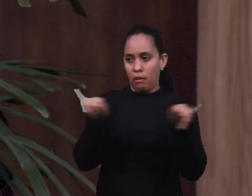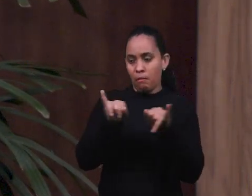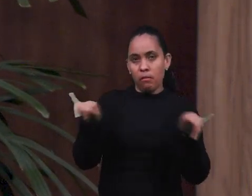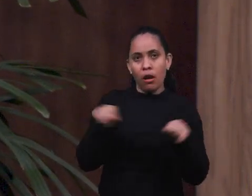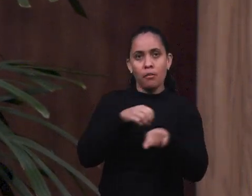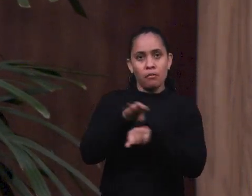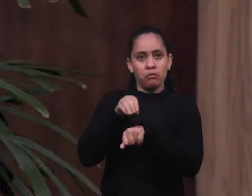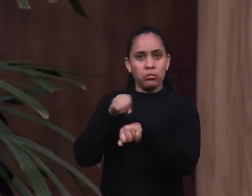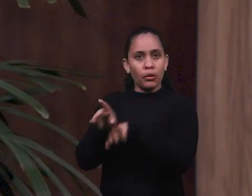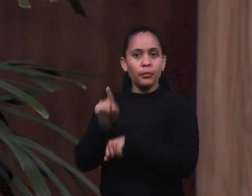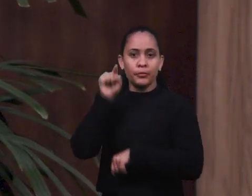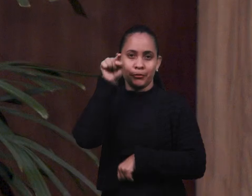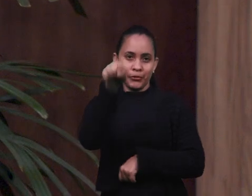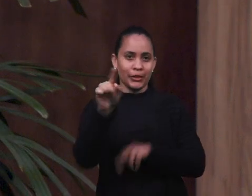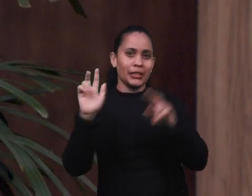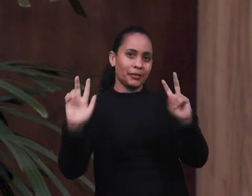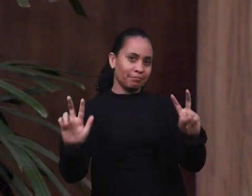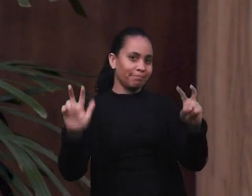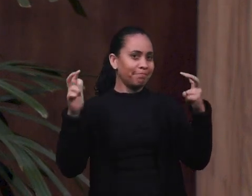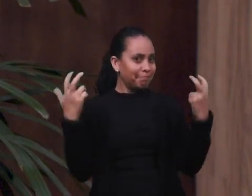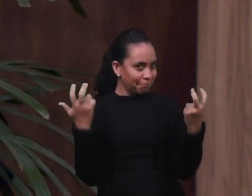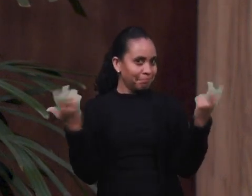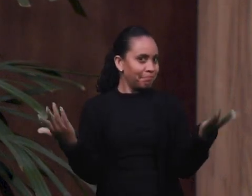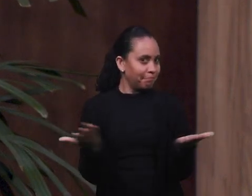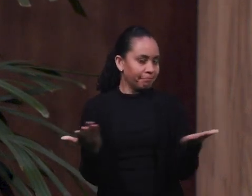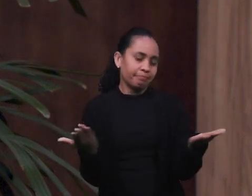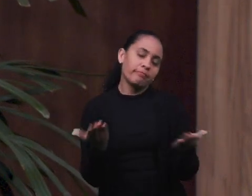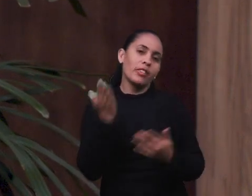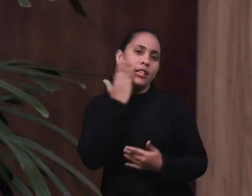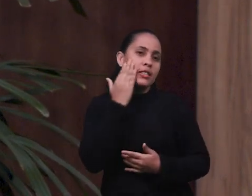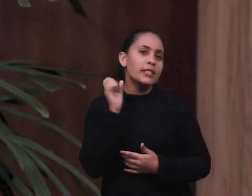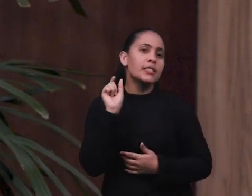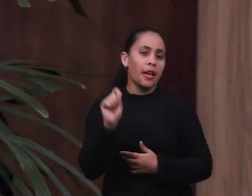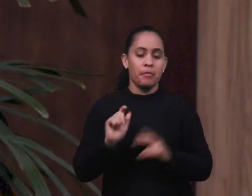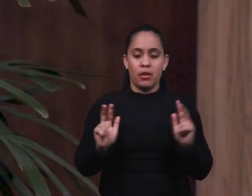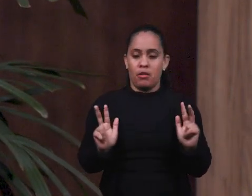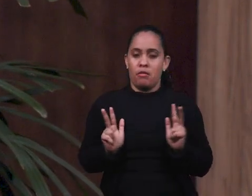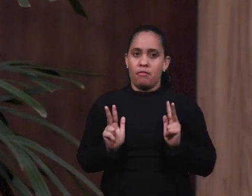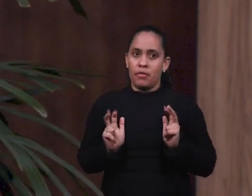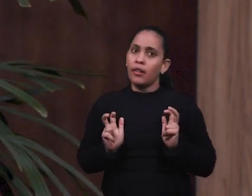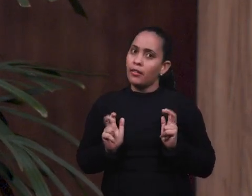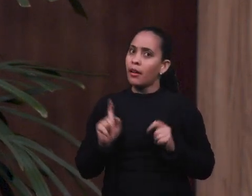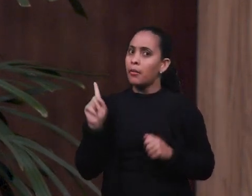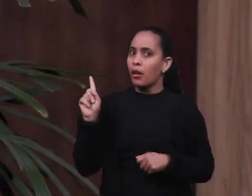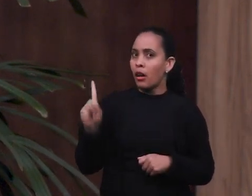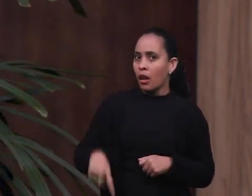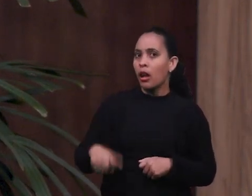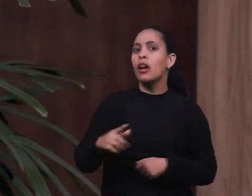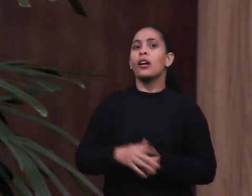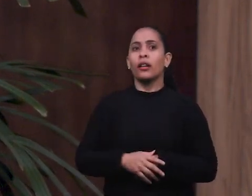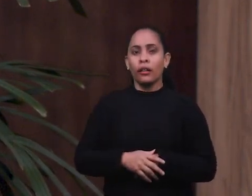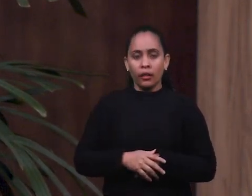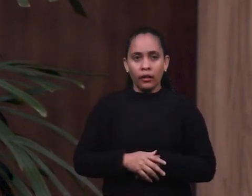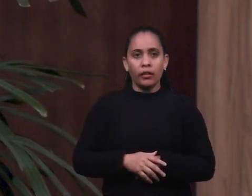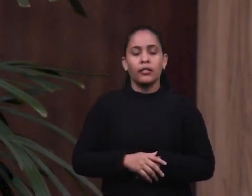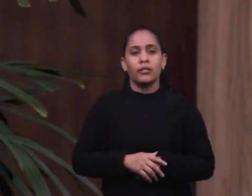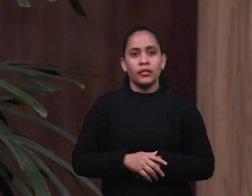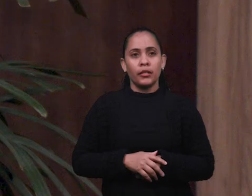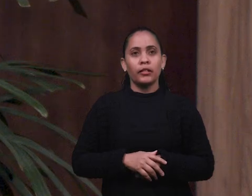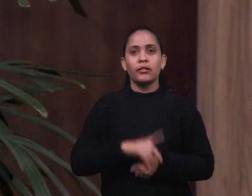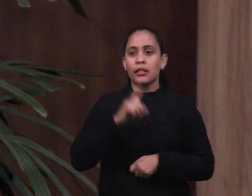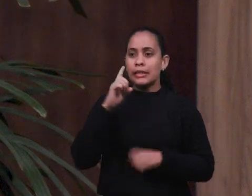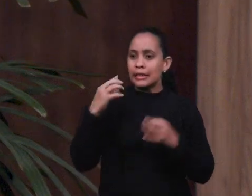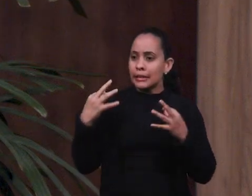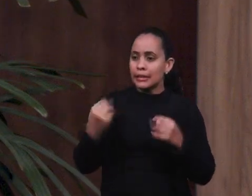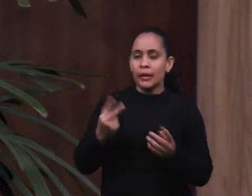as pessoas, até mesmo para você que está nos assistindo, saber sobre esse assunto, né? Porque é um assunto que realmente está assim, né? Sendo